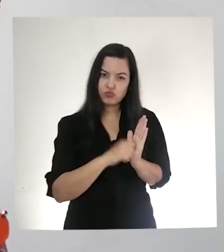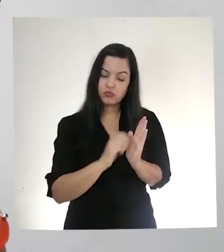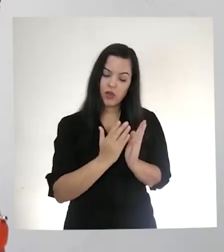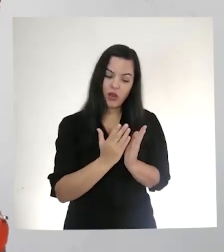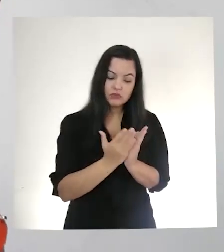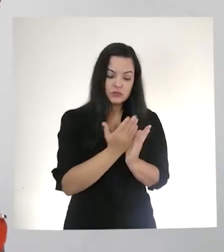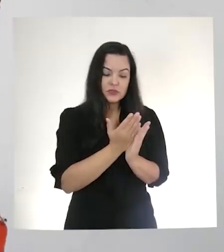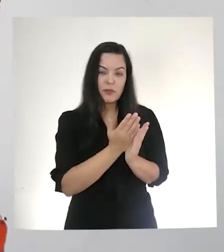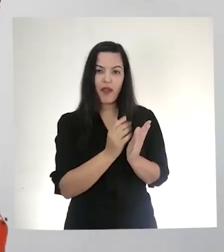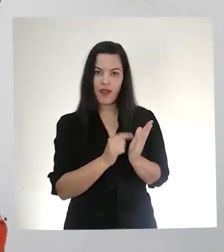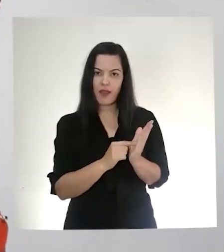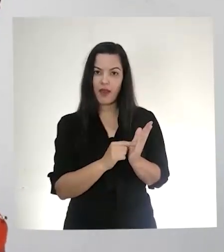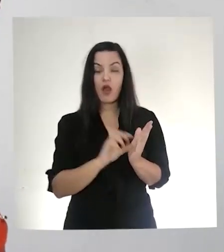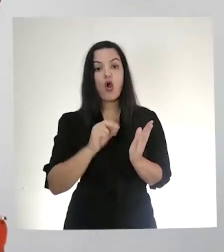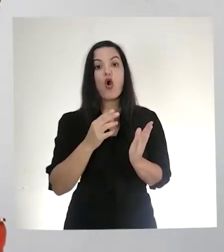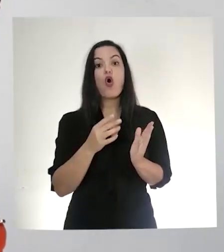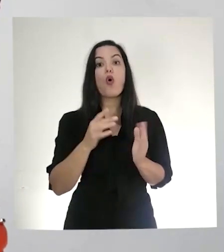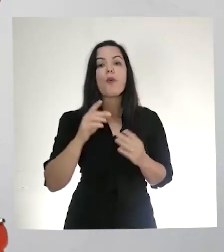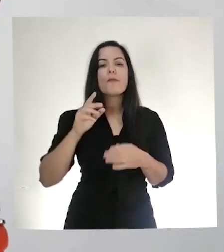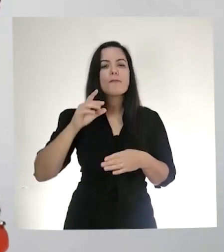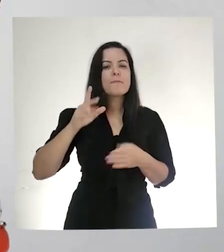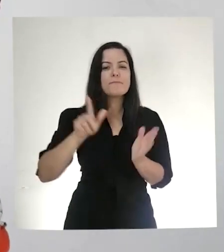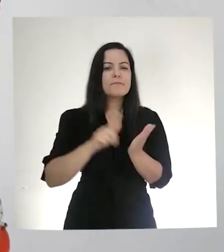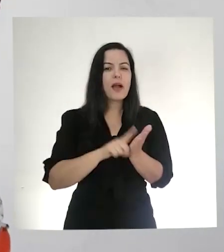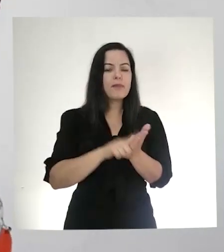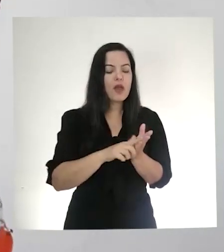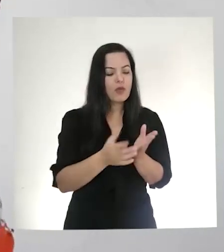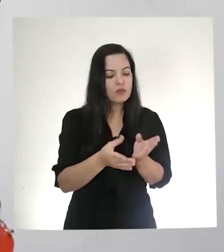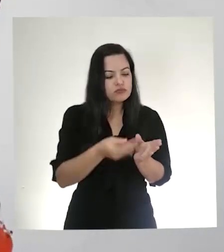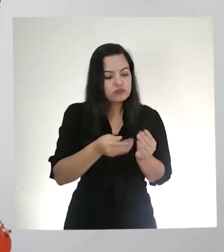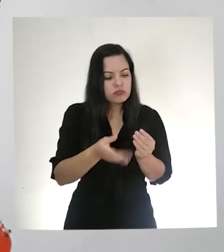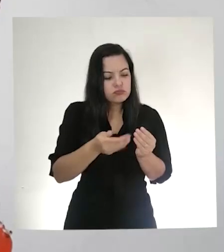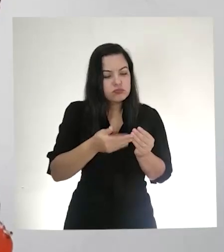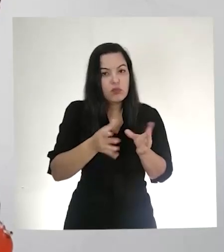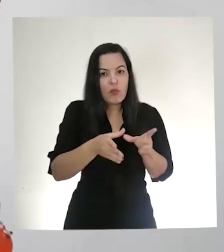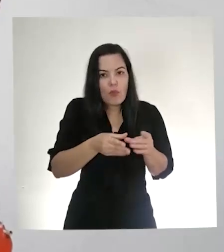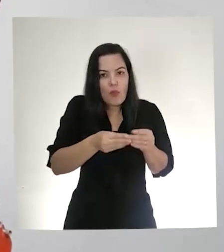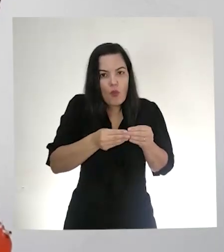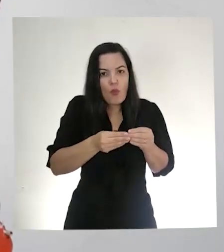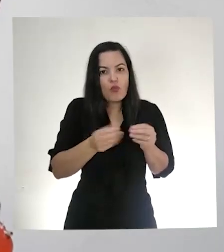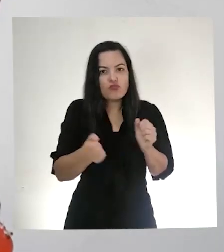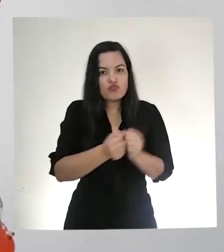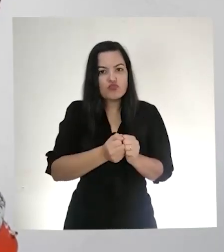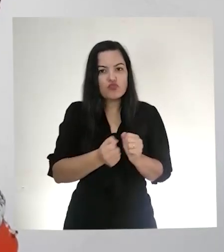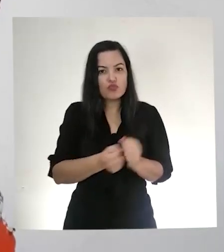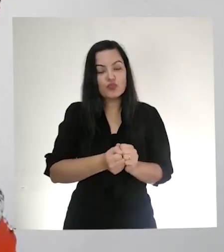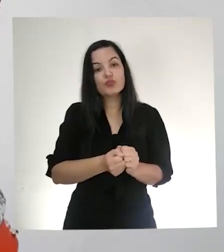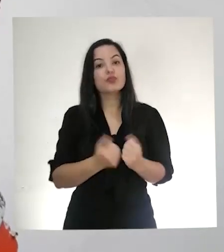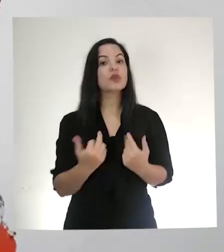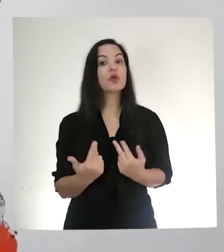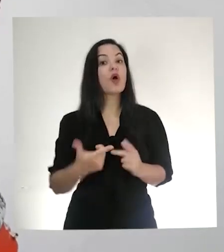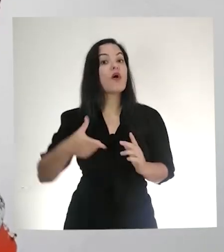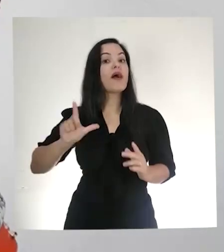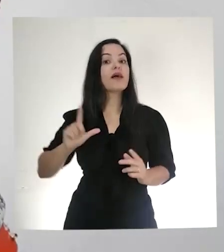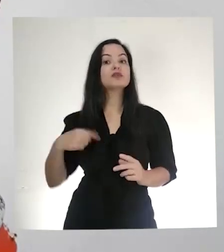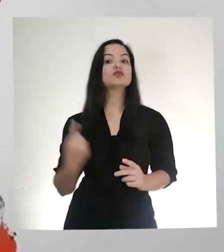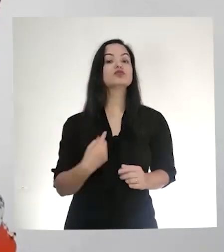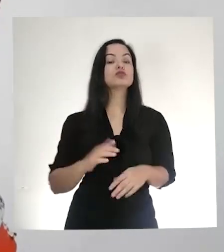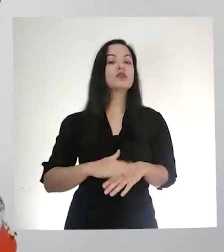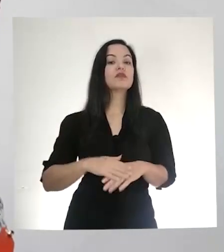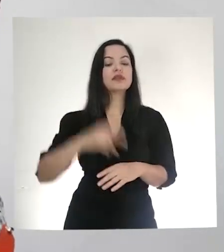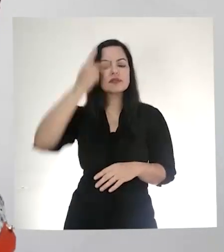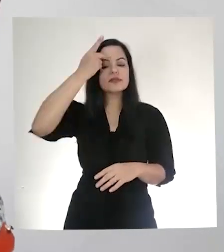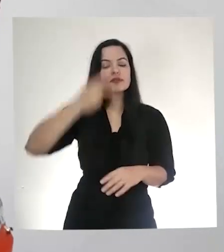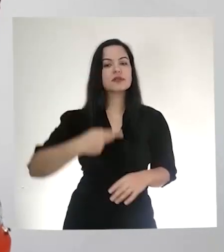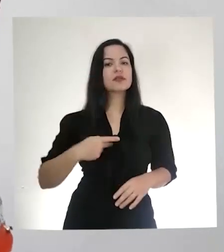ou unir algumas folhas, como nós fizemos para a autobiografia. E a cada dia